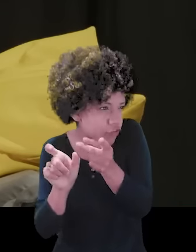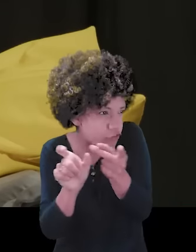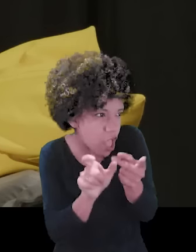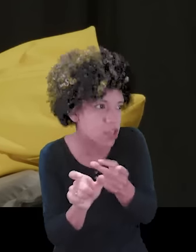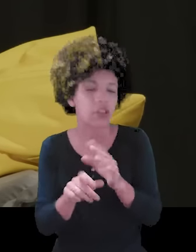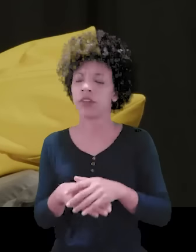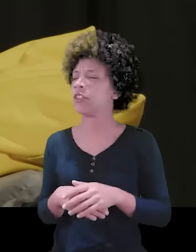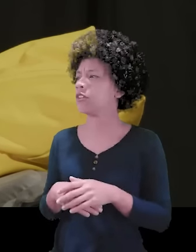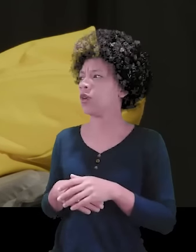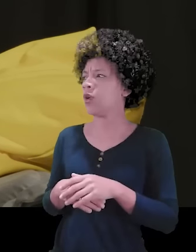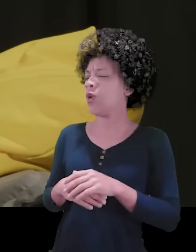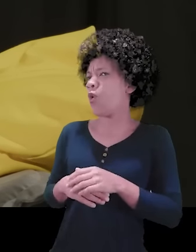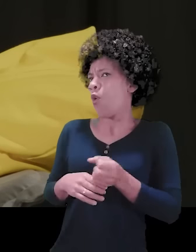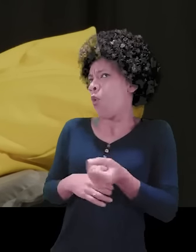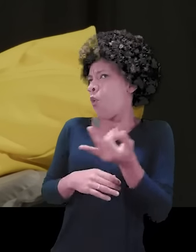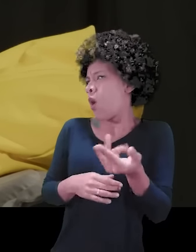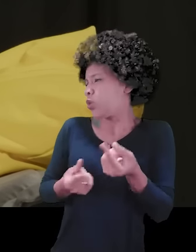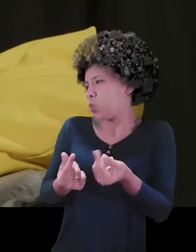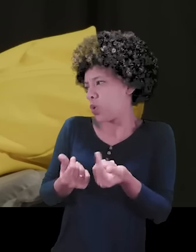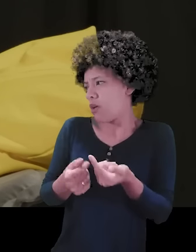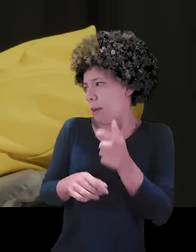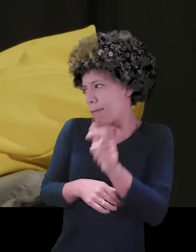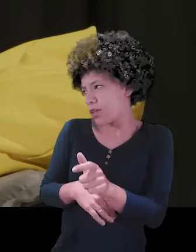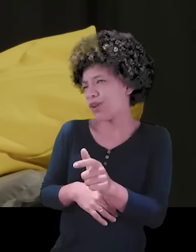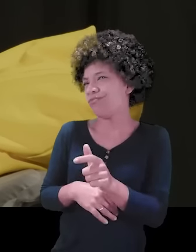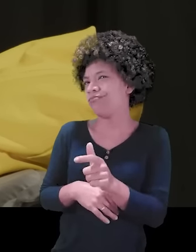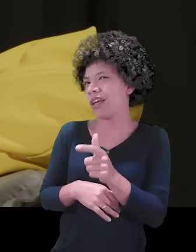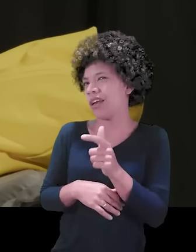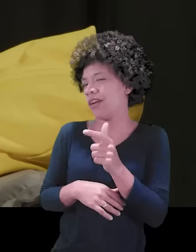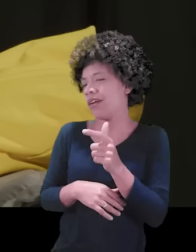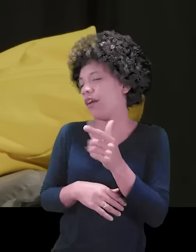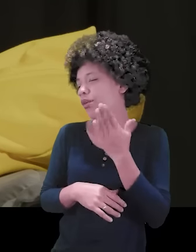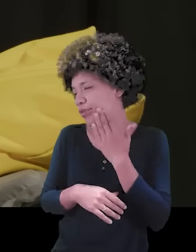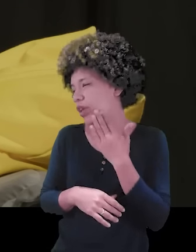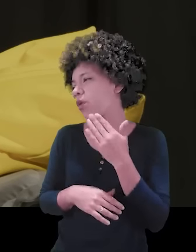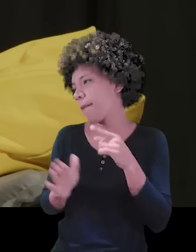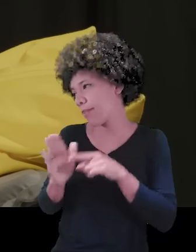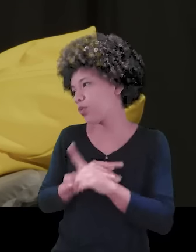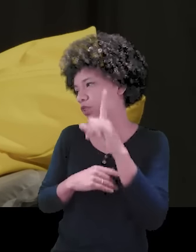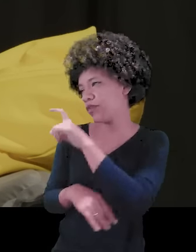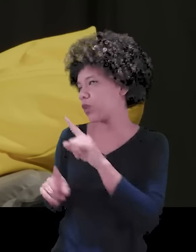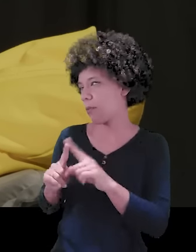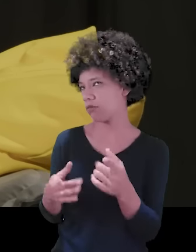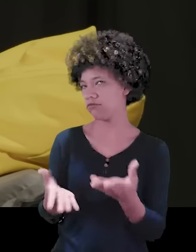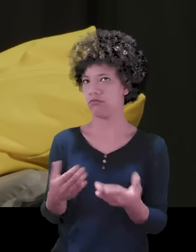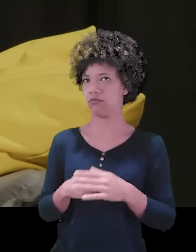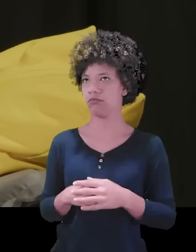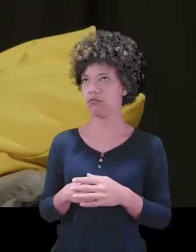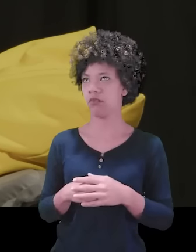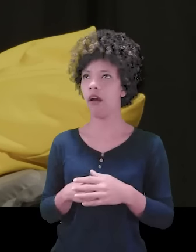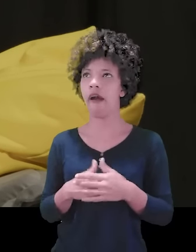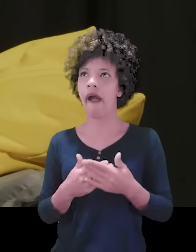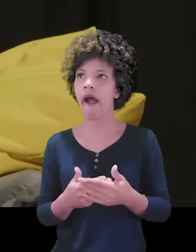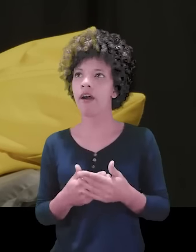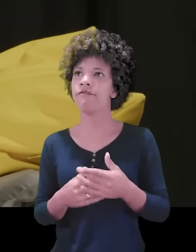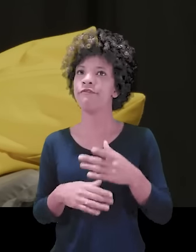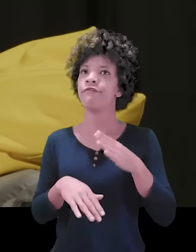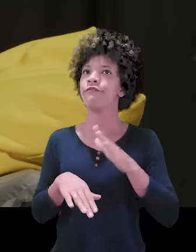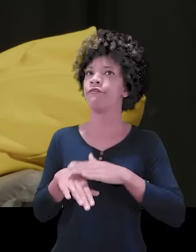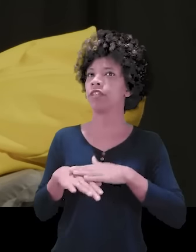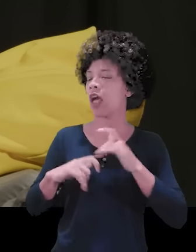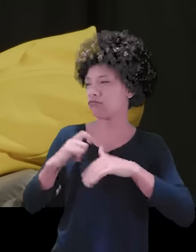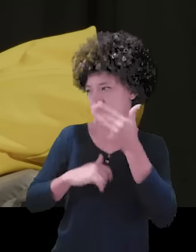quanto que custa uma pessoa eu sei que é uma pergunta é difícil mas assim e quando você fala se a pessoa fazer